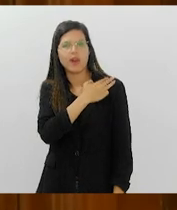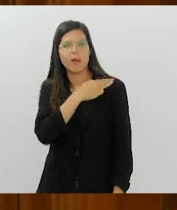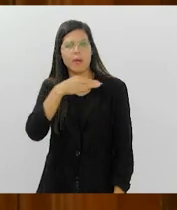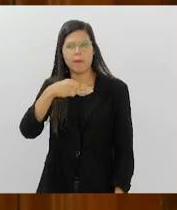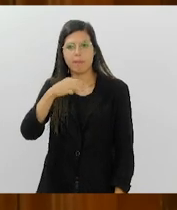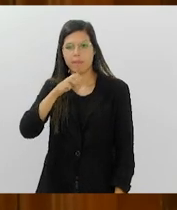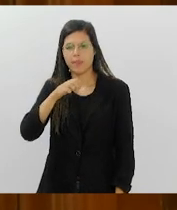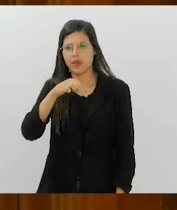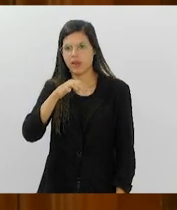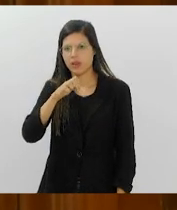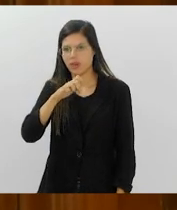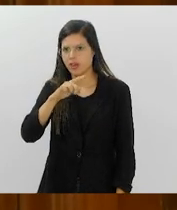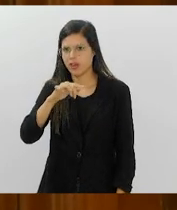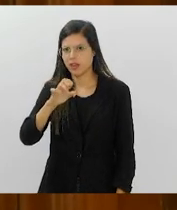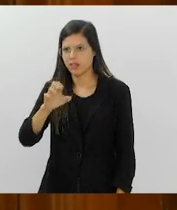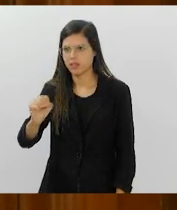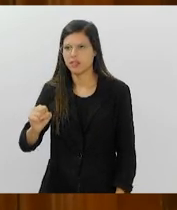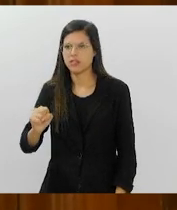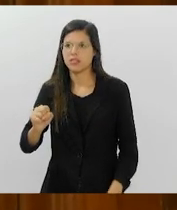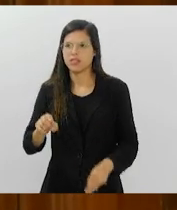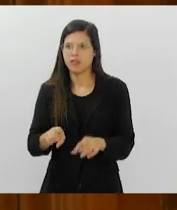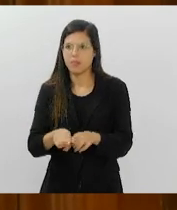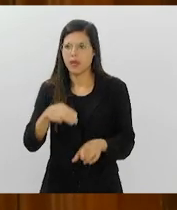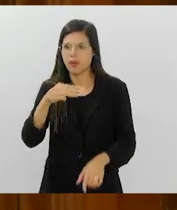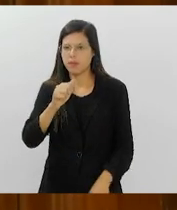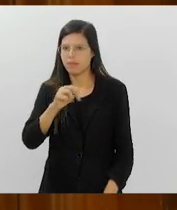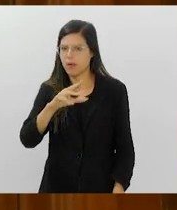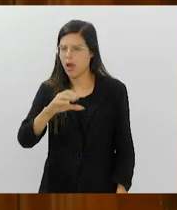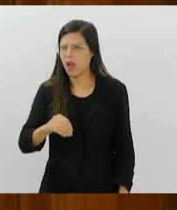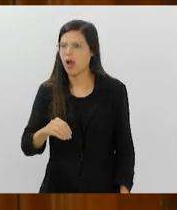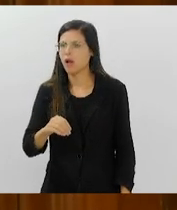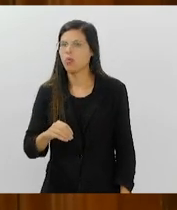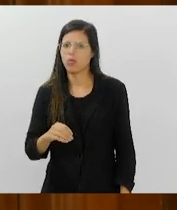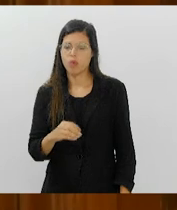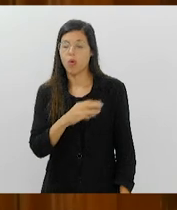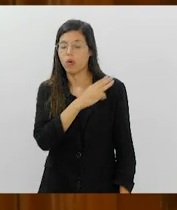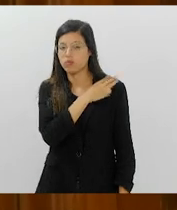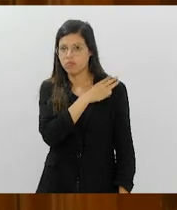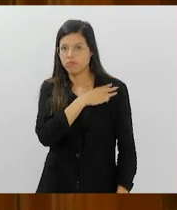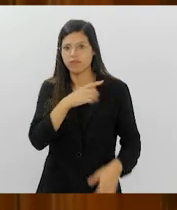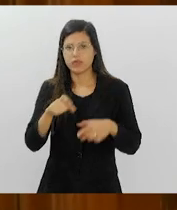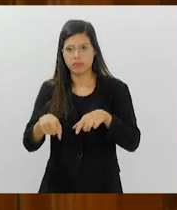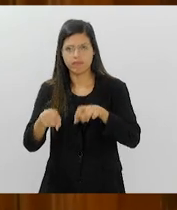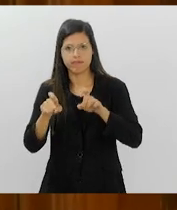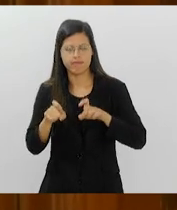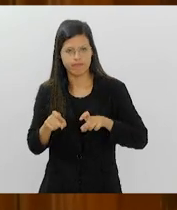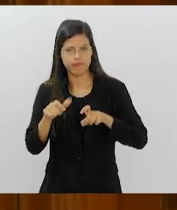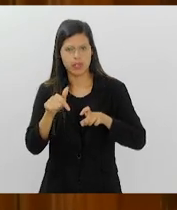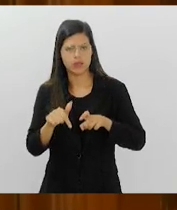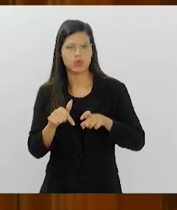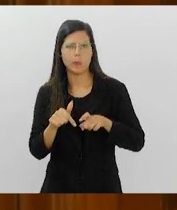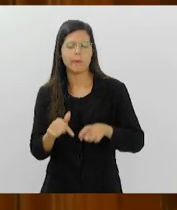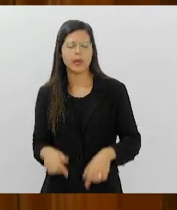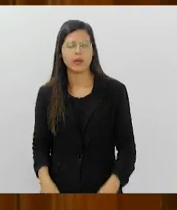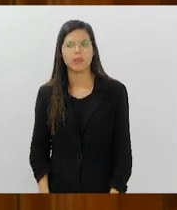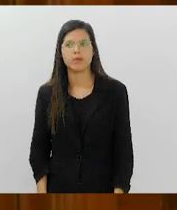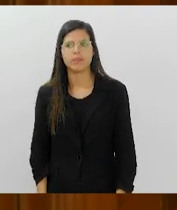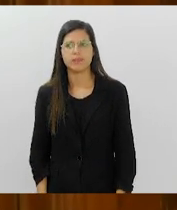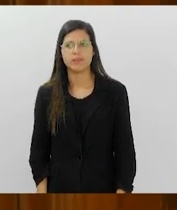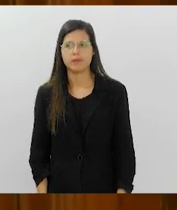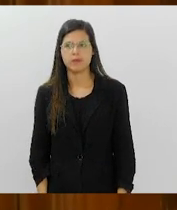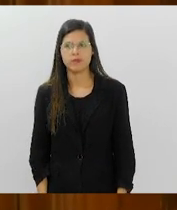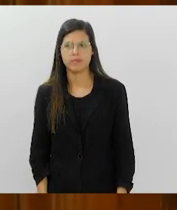já que eu falei do Coronel Menezes, do Coronel Marco Andrade, coronéis que assumiram a cadeira e não